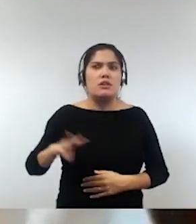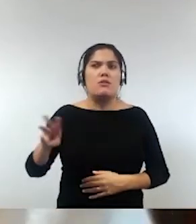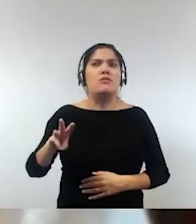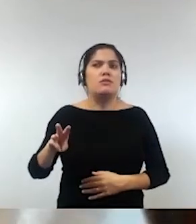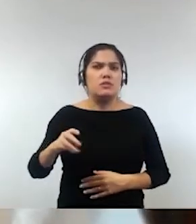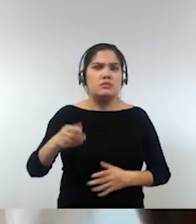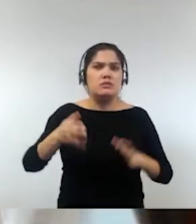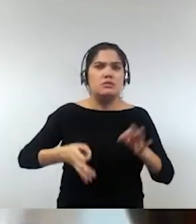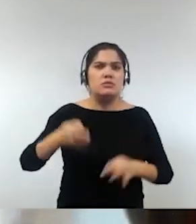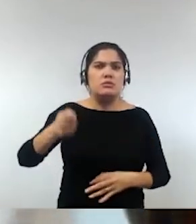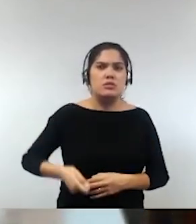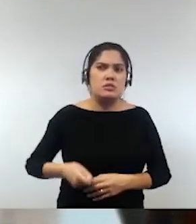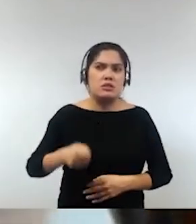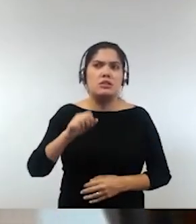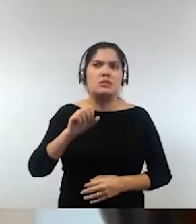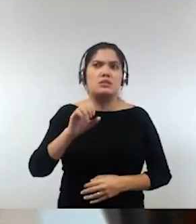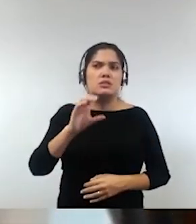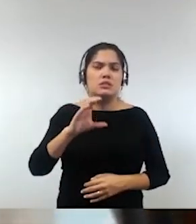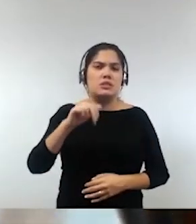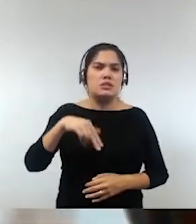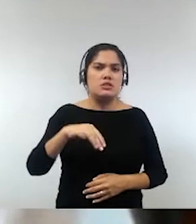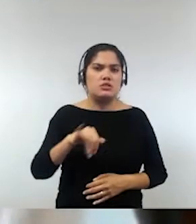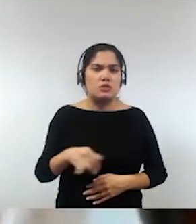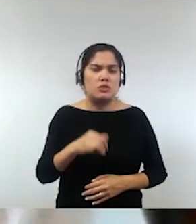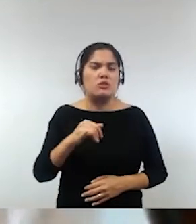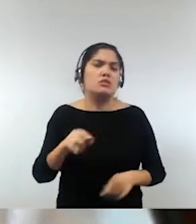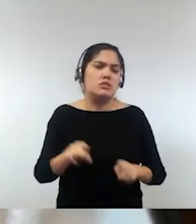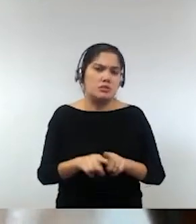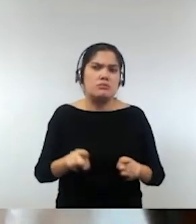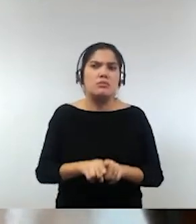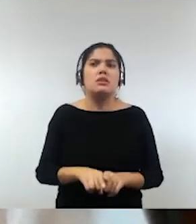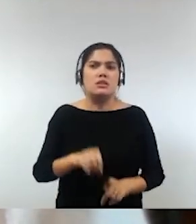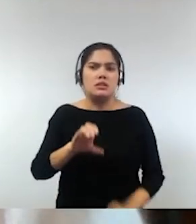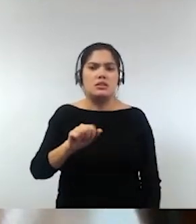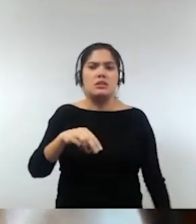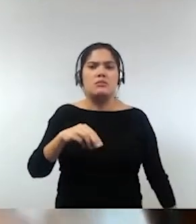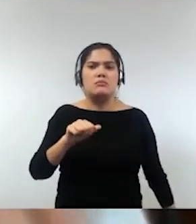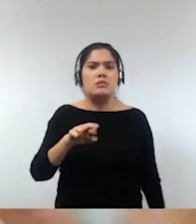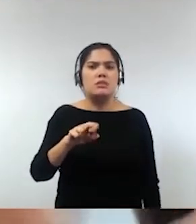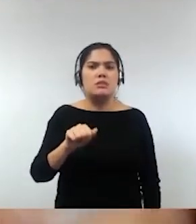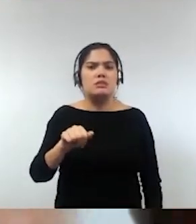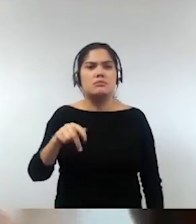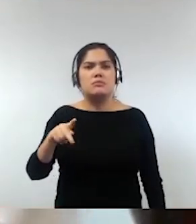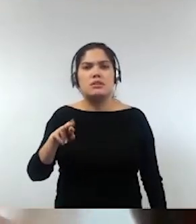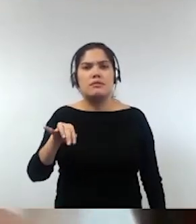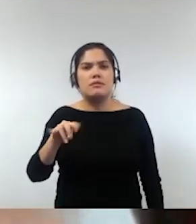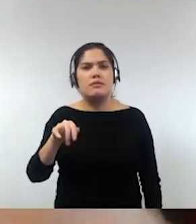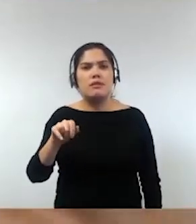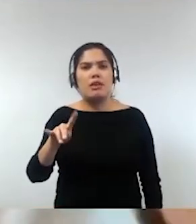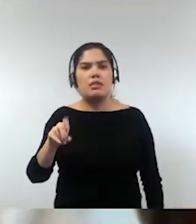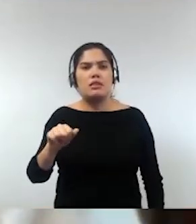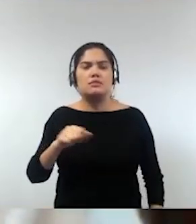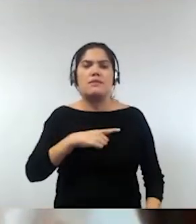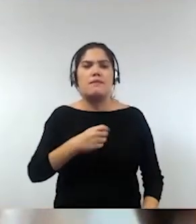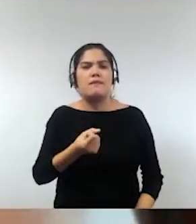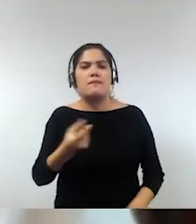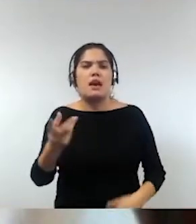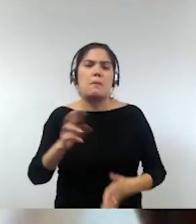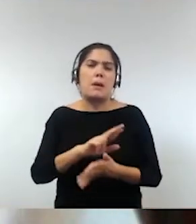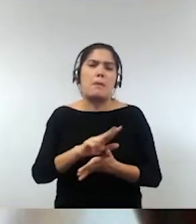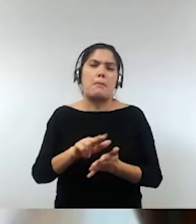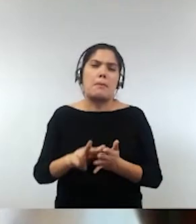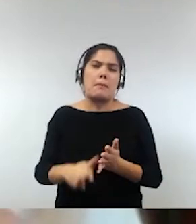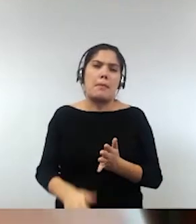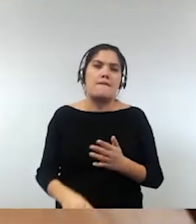tribunais, do CNJ, e, como eu falei, câmaras privadas também oferecendo isso. São inúmeras formas, são inúmeras as